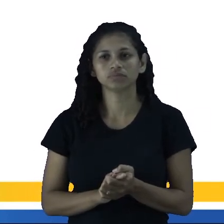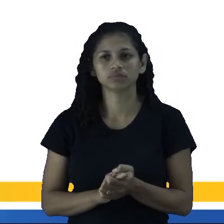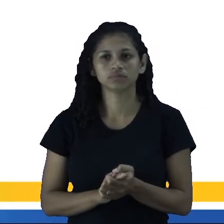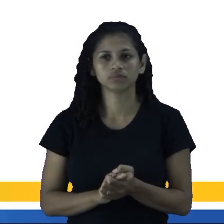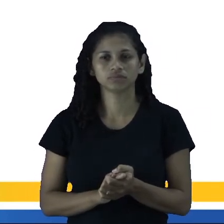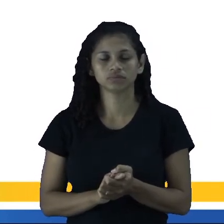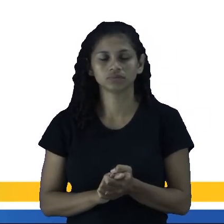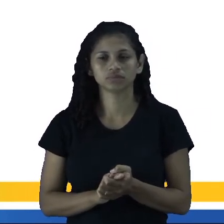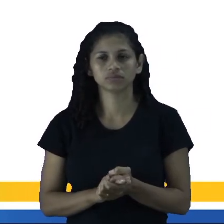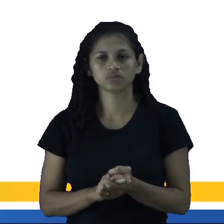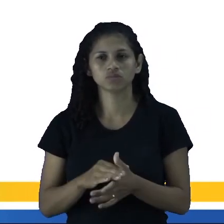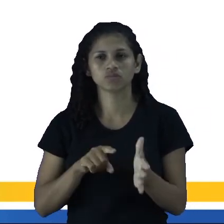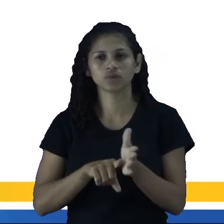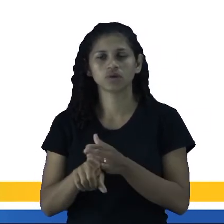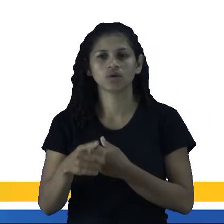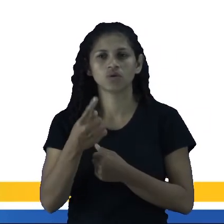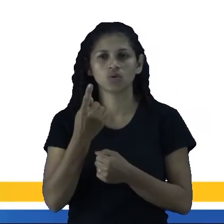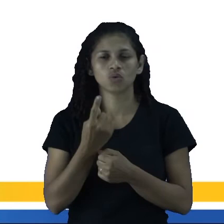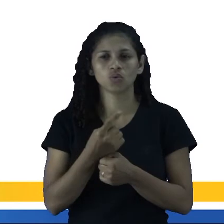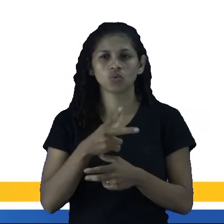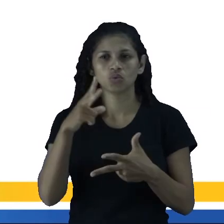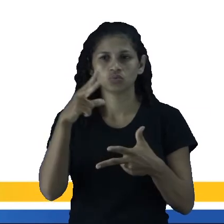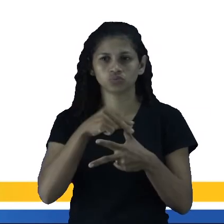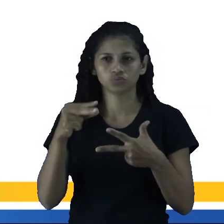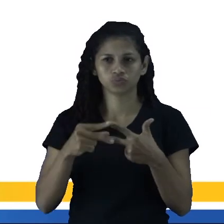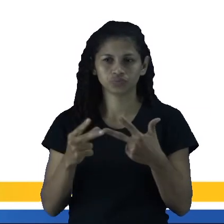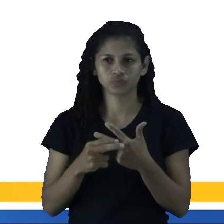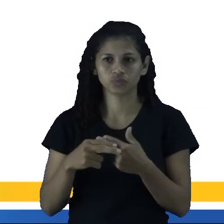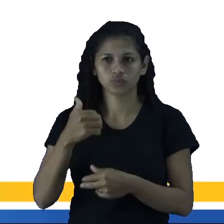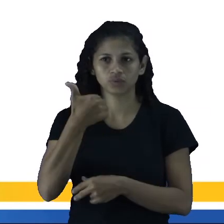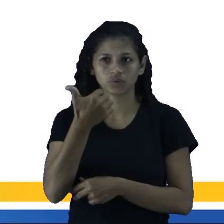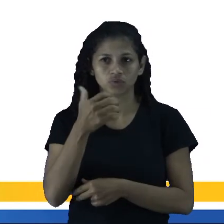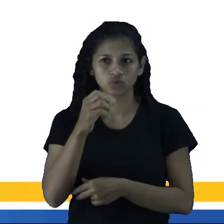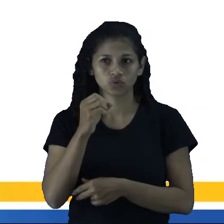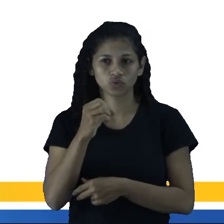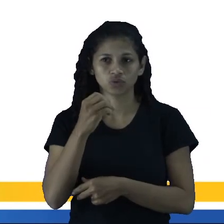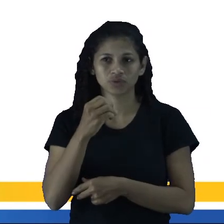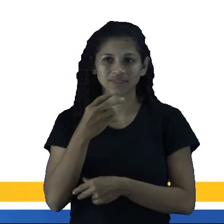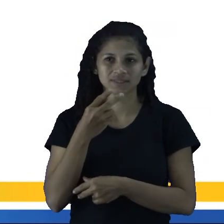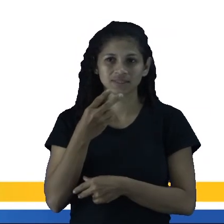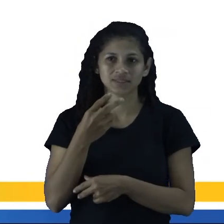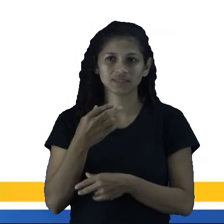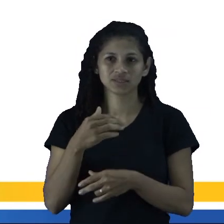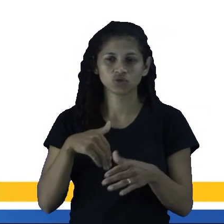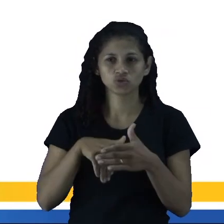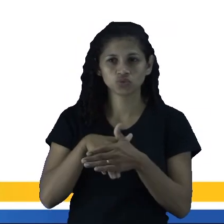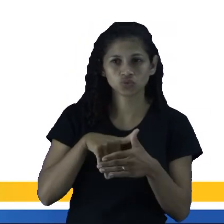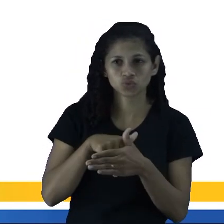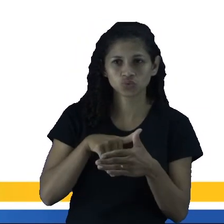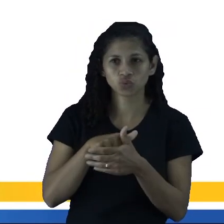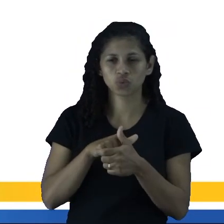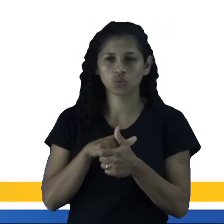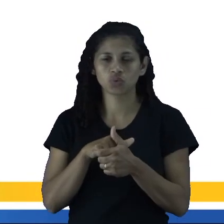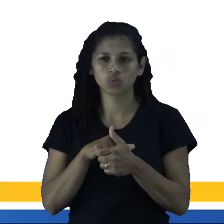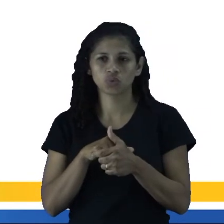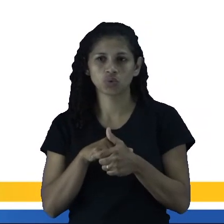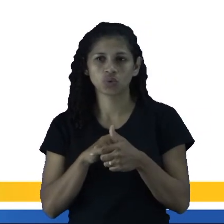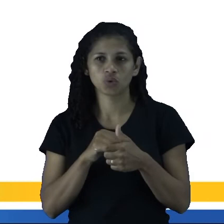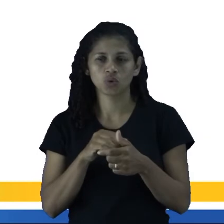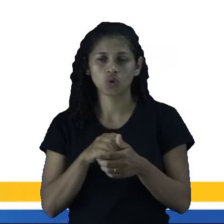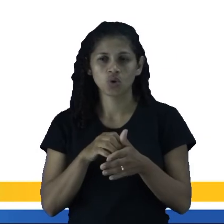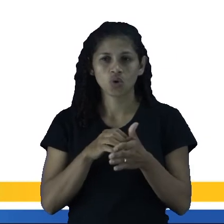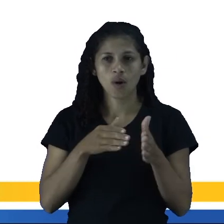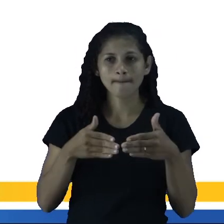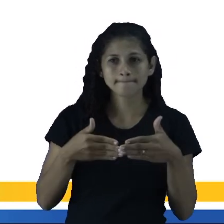Tá? Questão 1 do Enem. 12 times se inscreveram em um torneio de futebol amador. O jogo de abertura